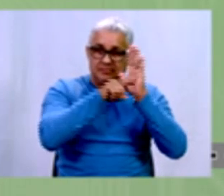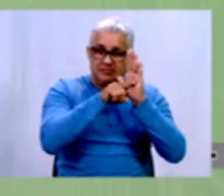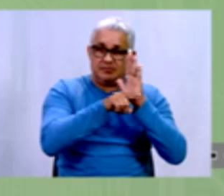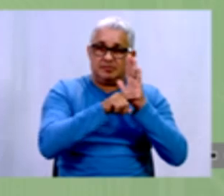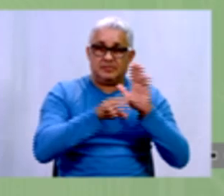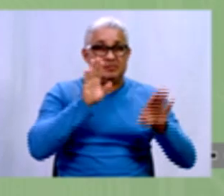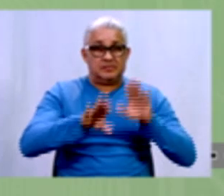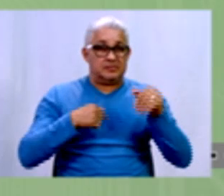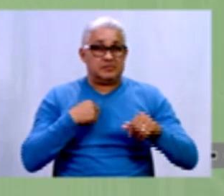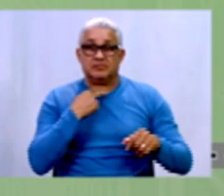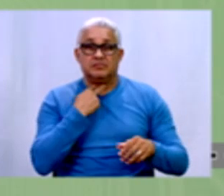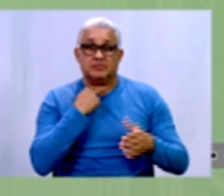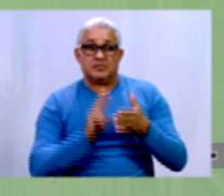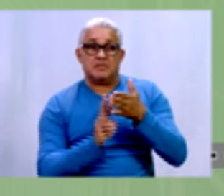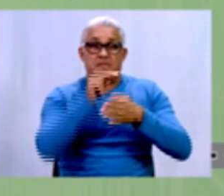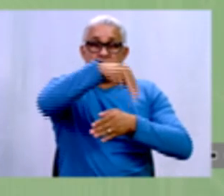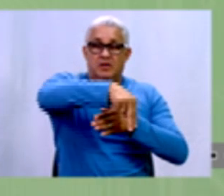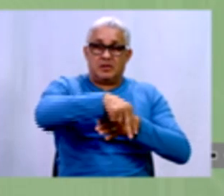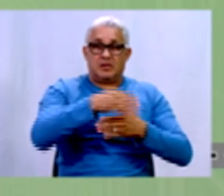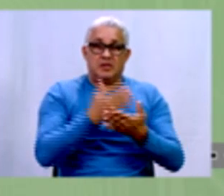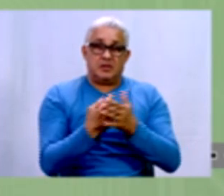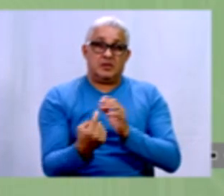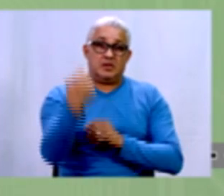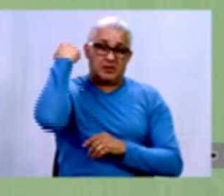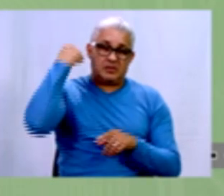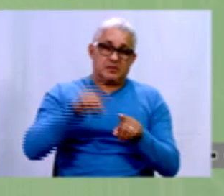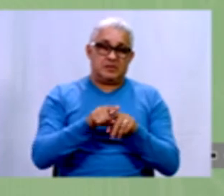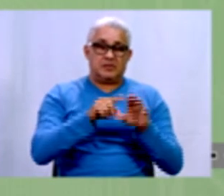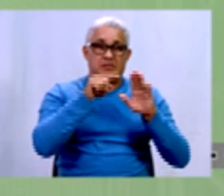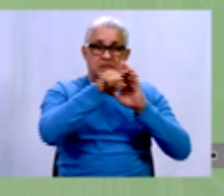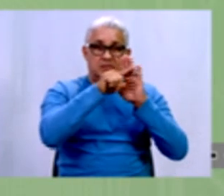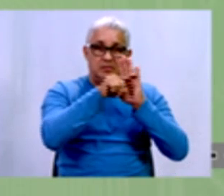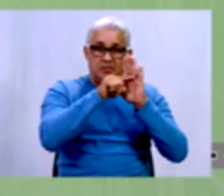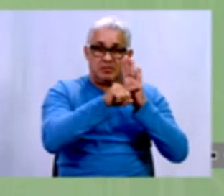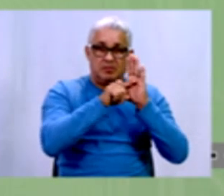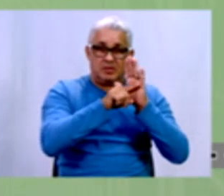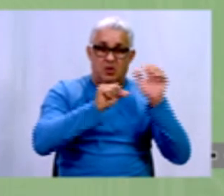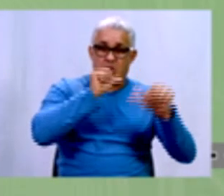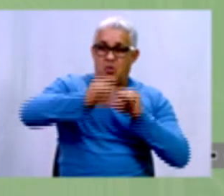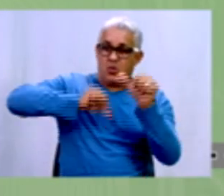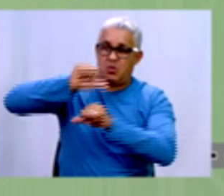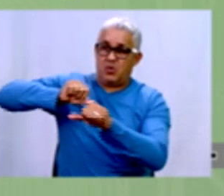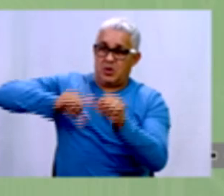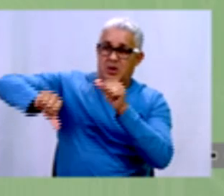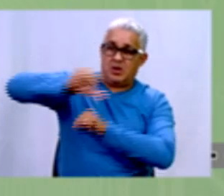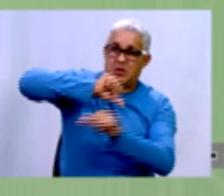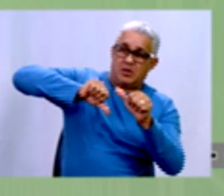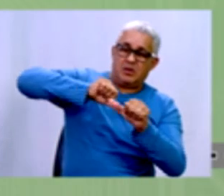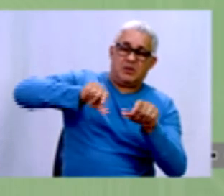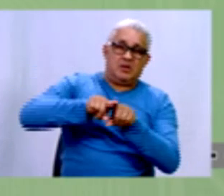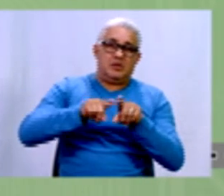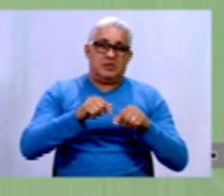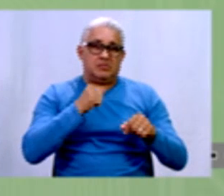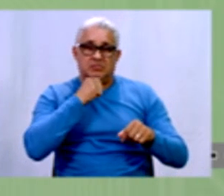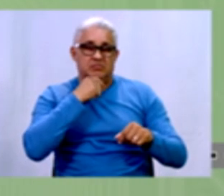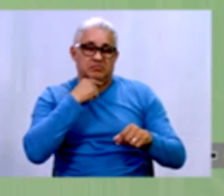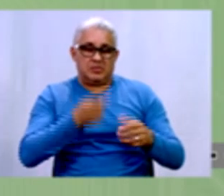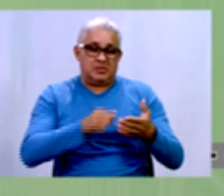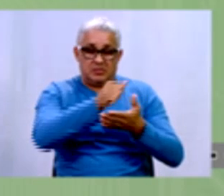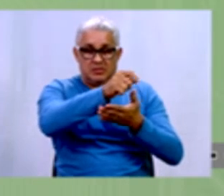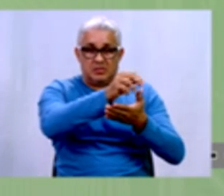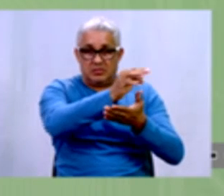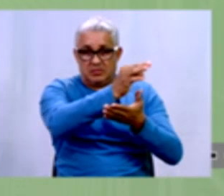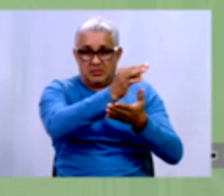eu não posso passar, vimos isso aí em aulas anteriores também, um requisito na frente do outro. Não há possibilidade de eu implementar um relatório sem eu ter